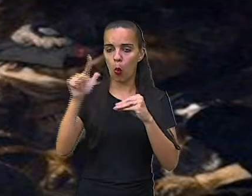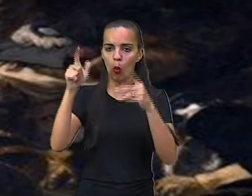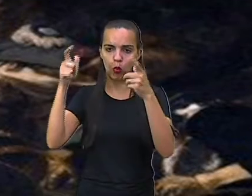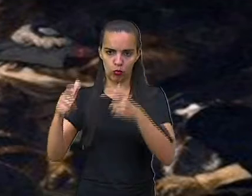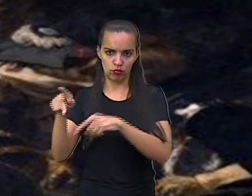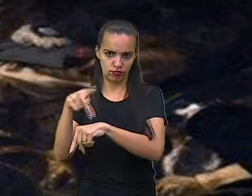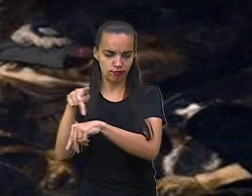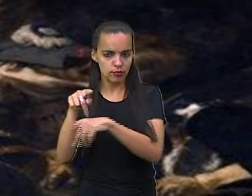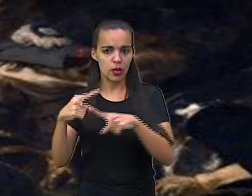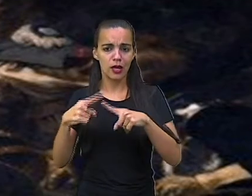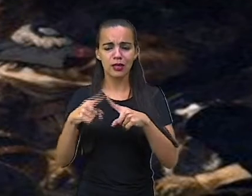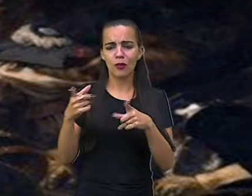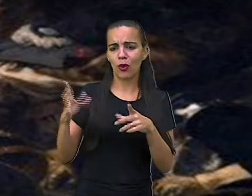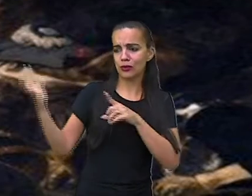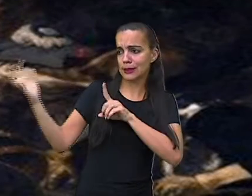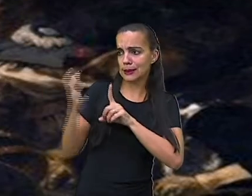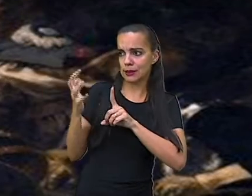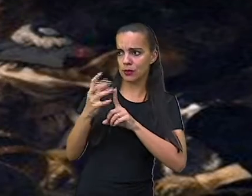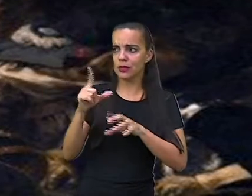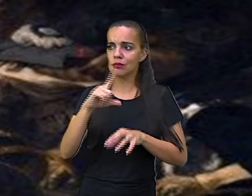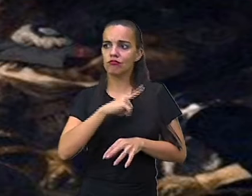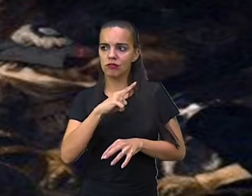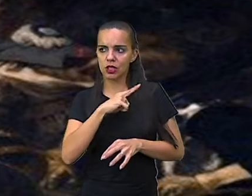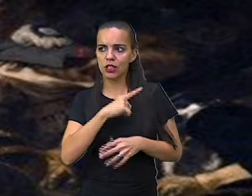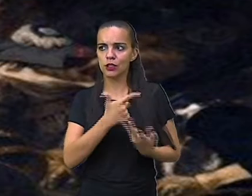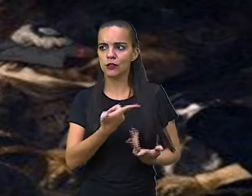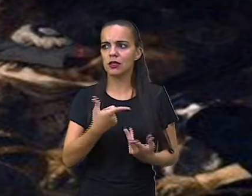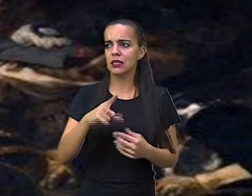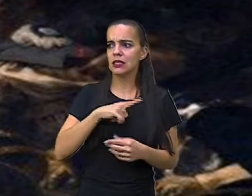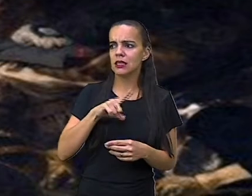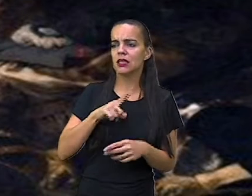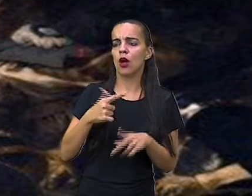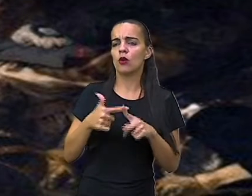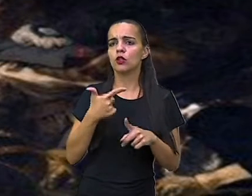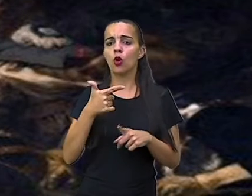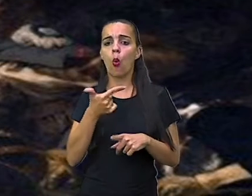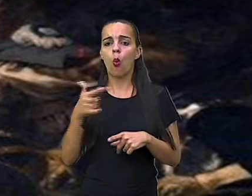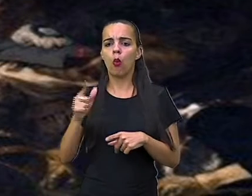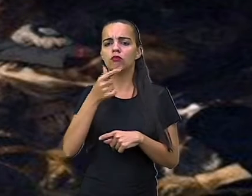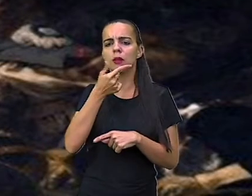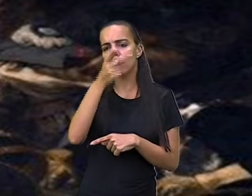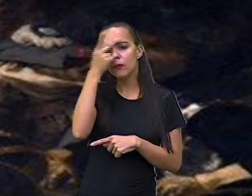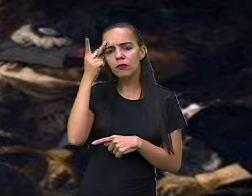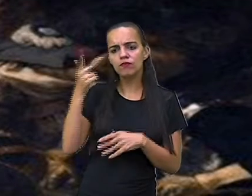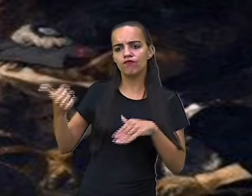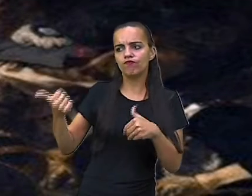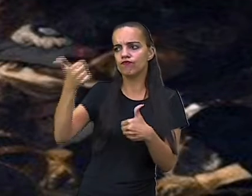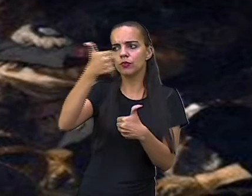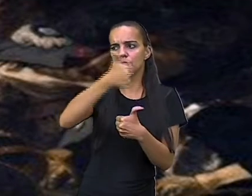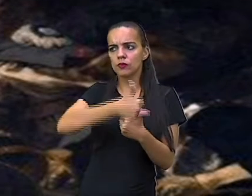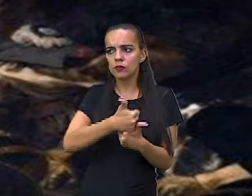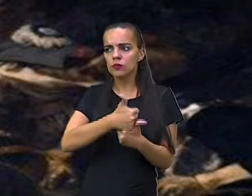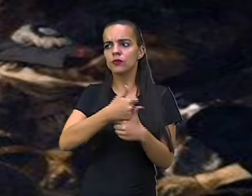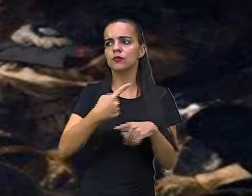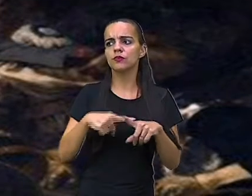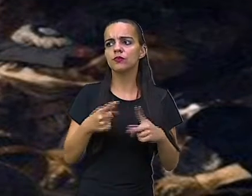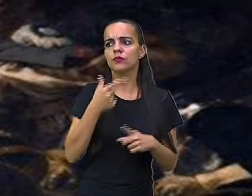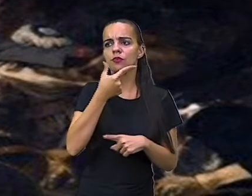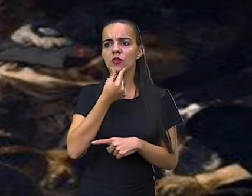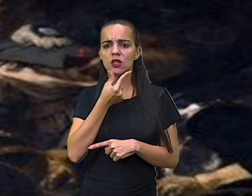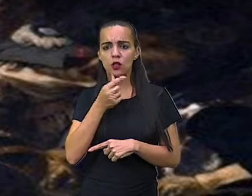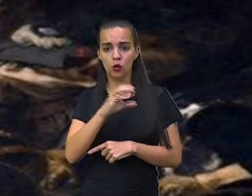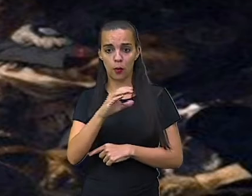média e setores populares removiam outro rei francês de seu trono. A queda de Carlos